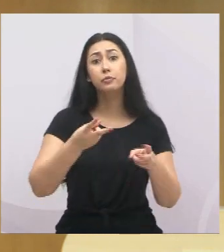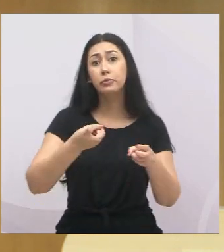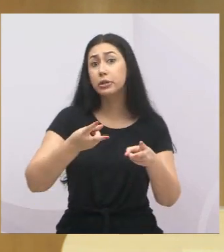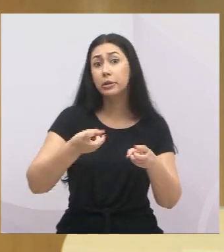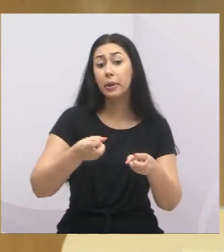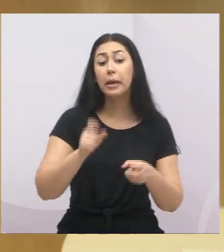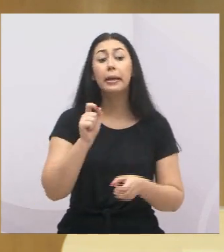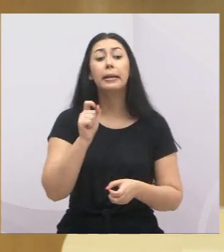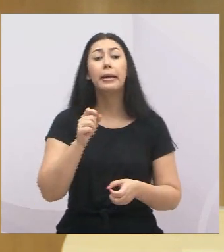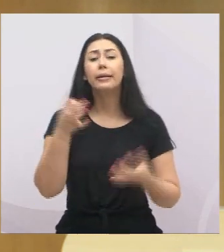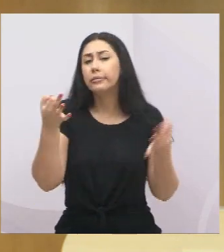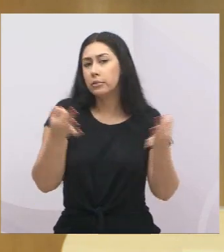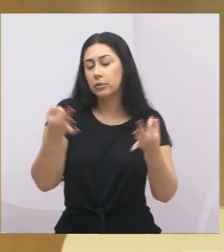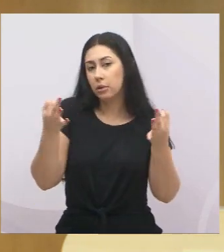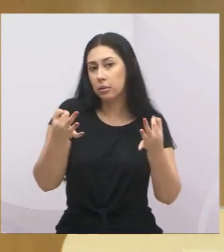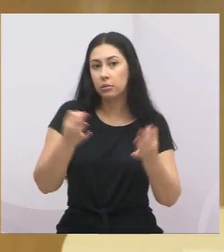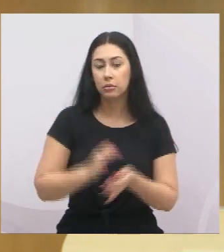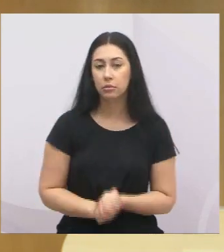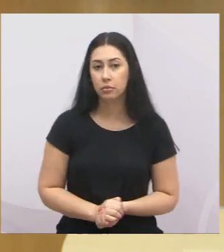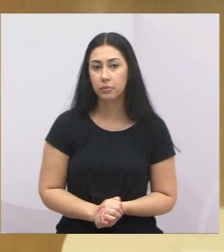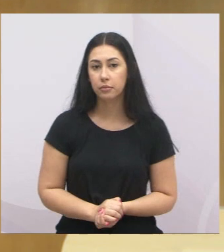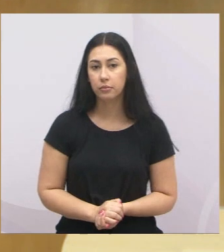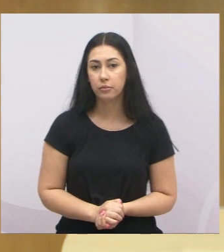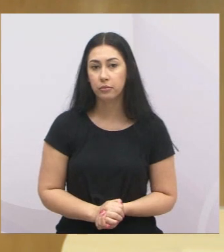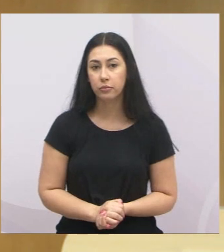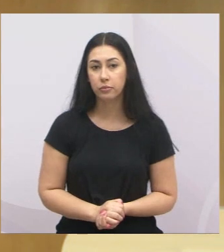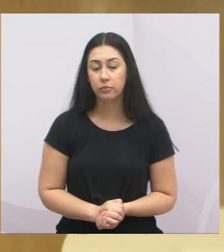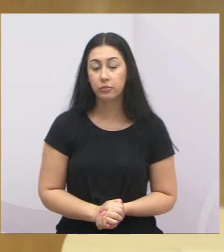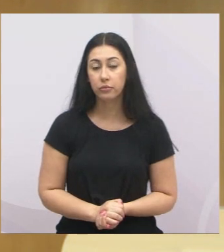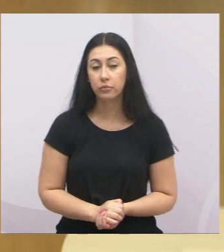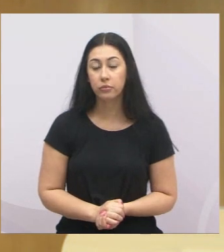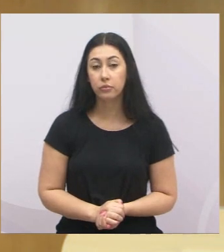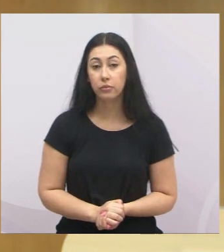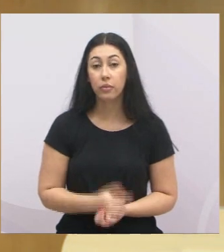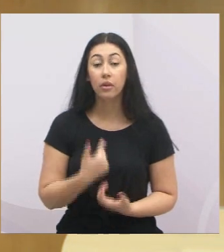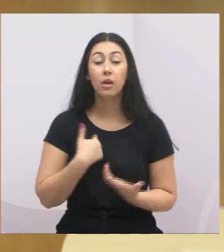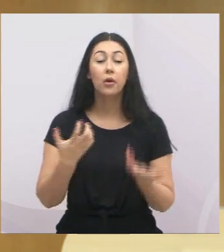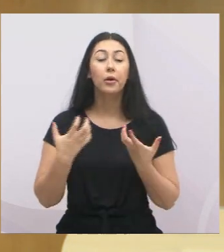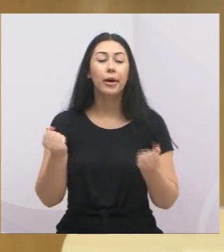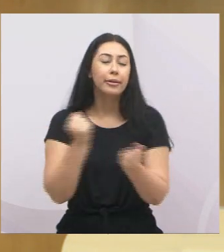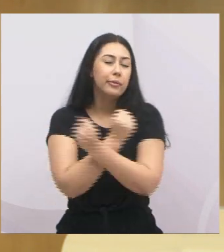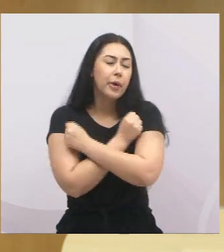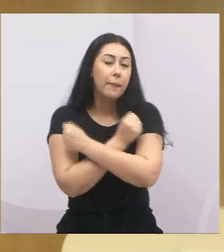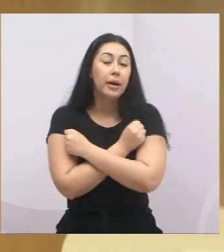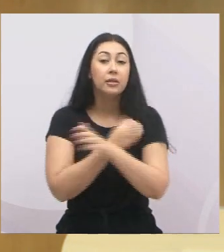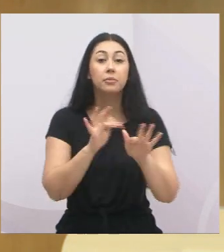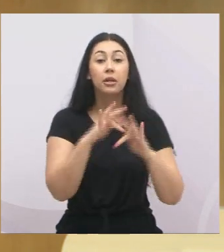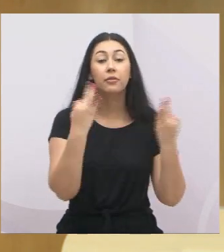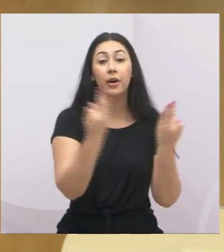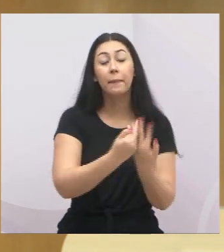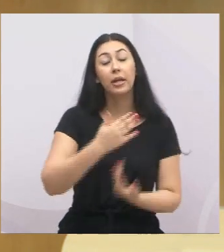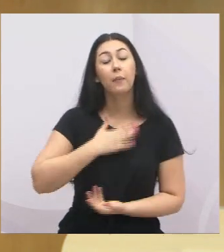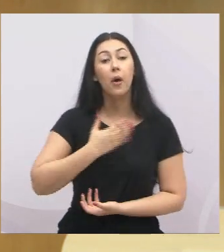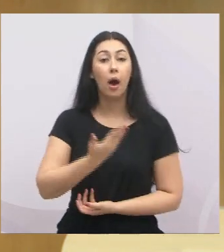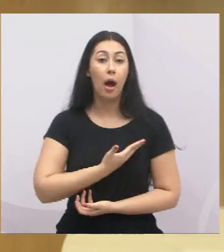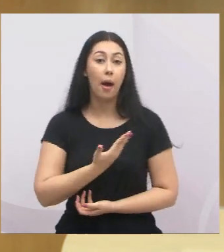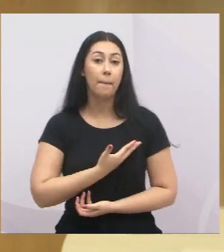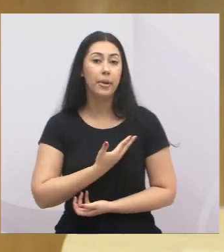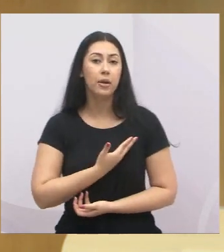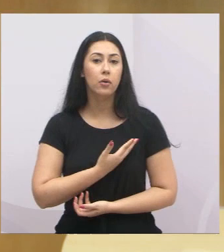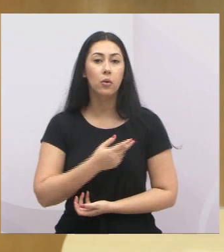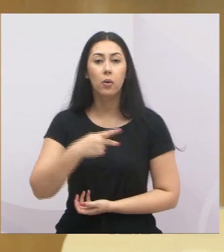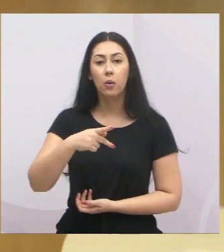certo? Por final, eu quero aqui mandar um grande abraço para a família do meu amigo, do meu